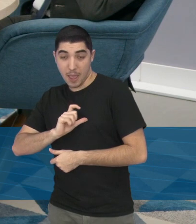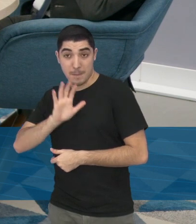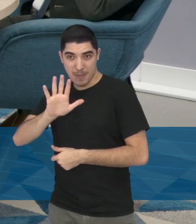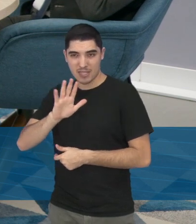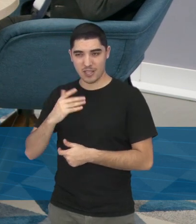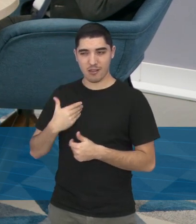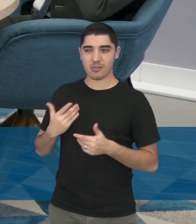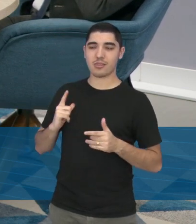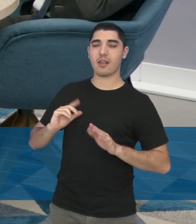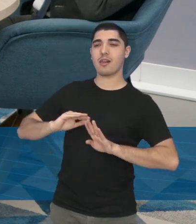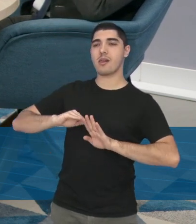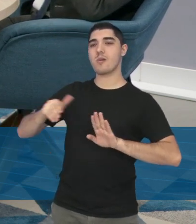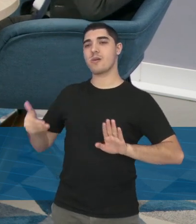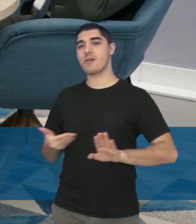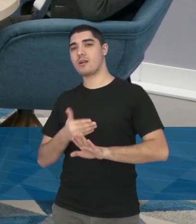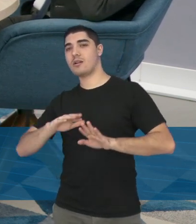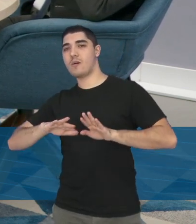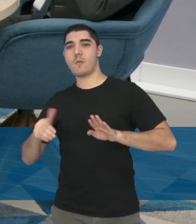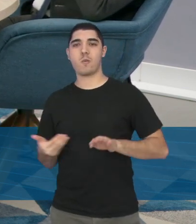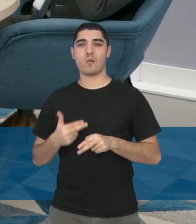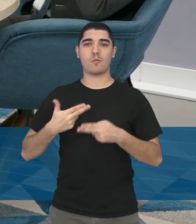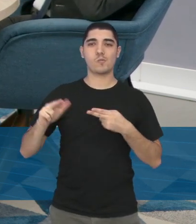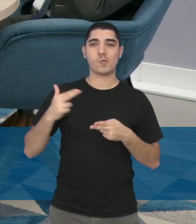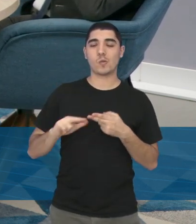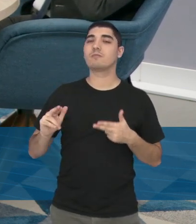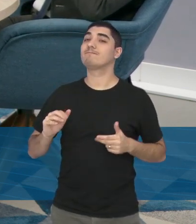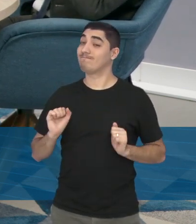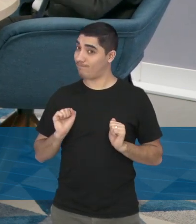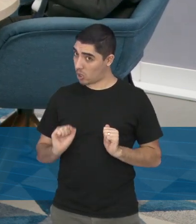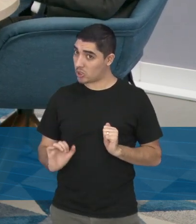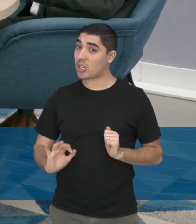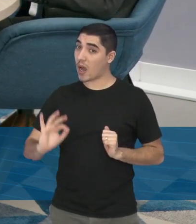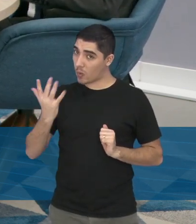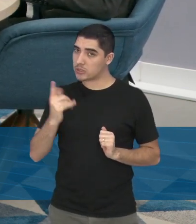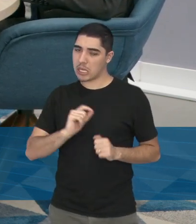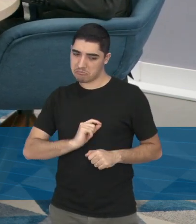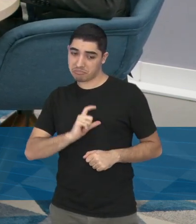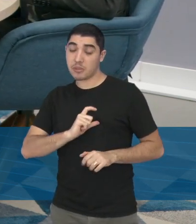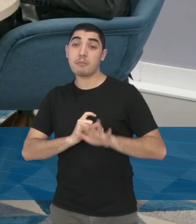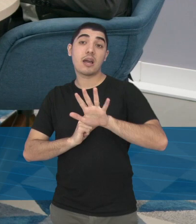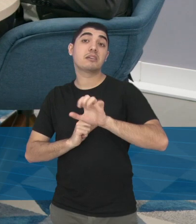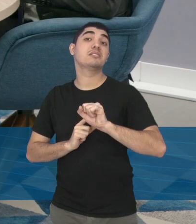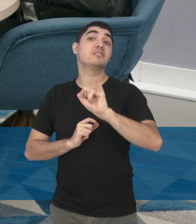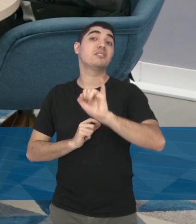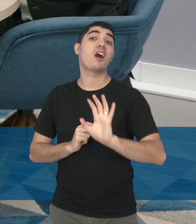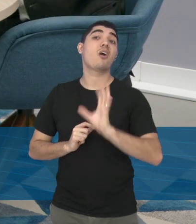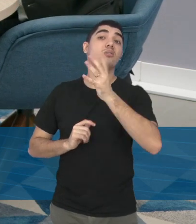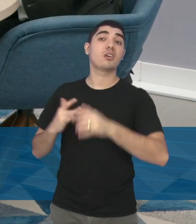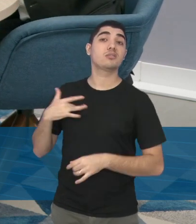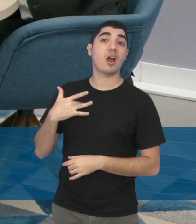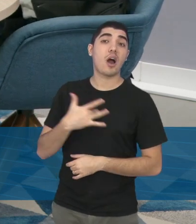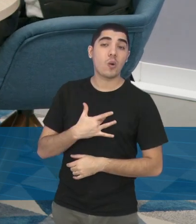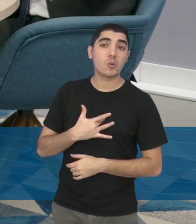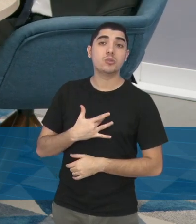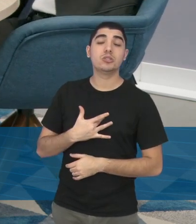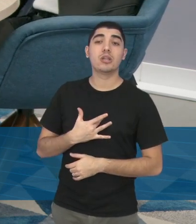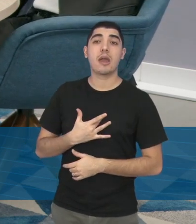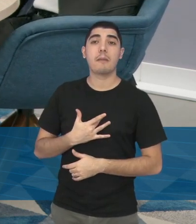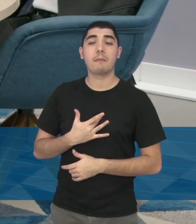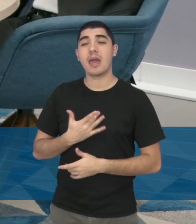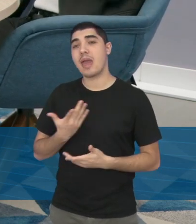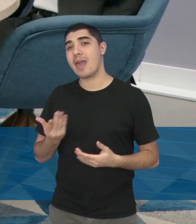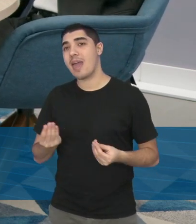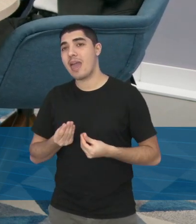ele pode até fazer dessa forma. Mas, num infortúnio de saúde, numa instabilidade ou